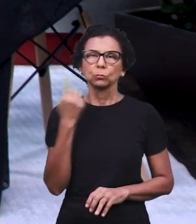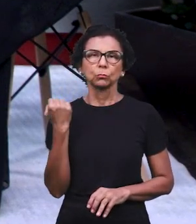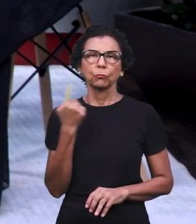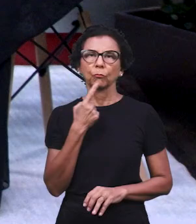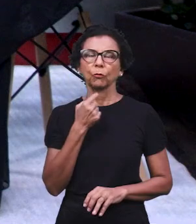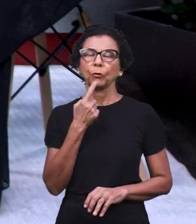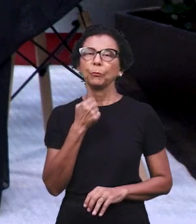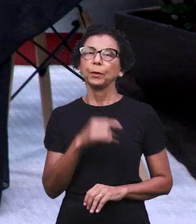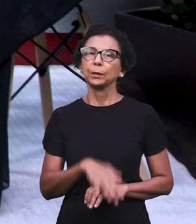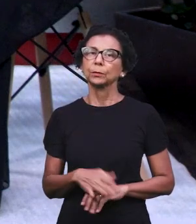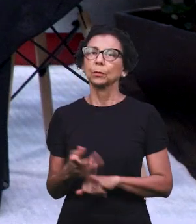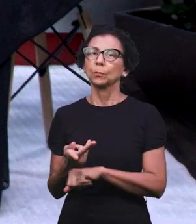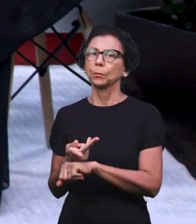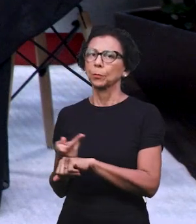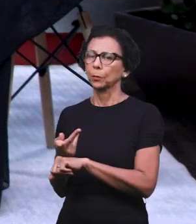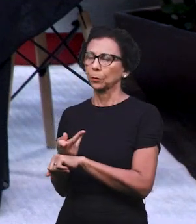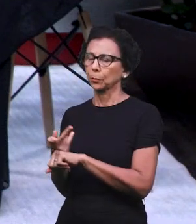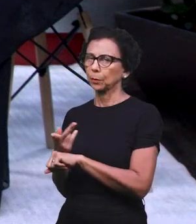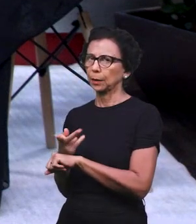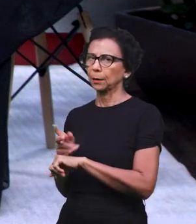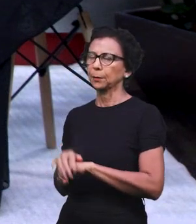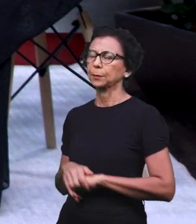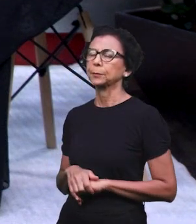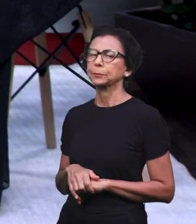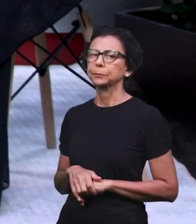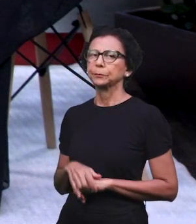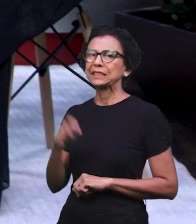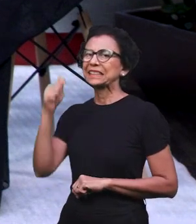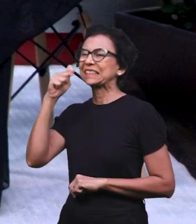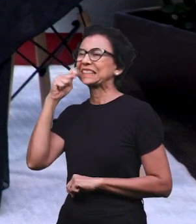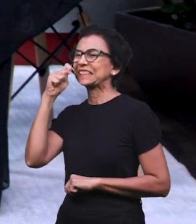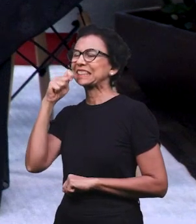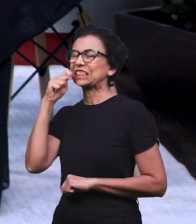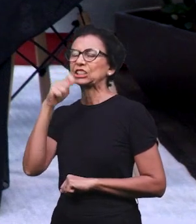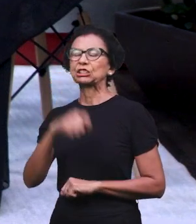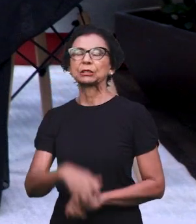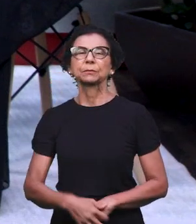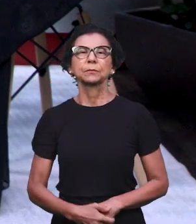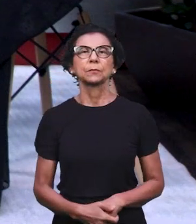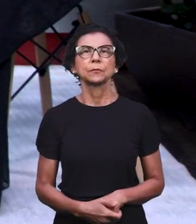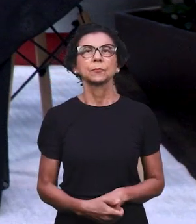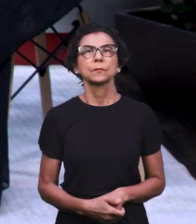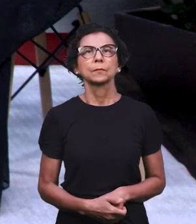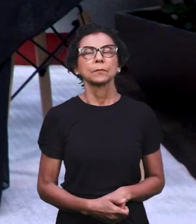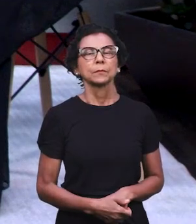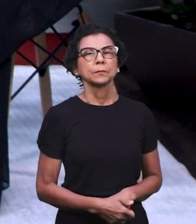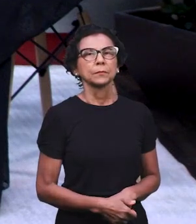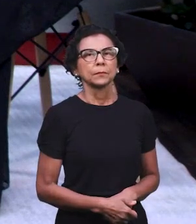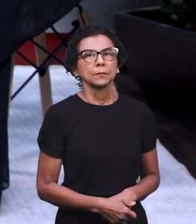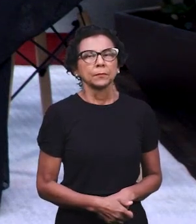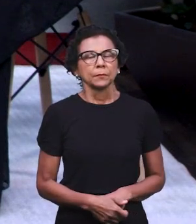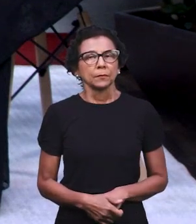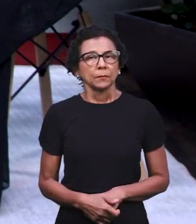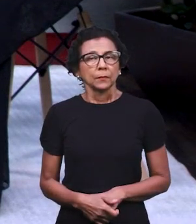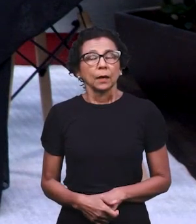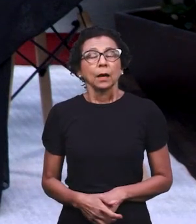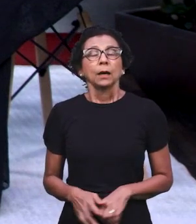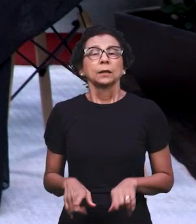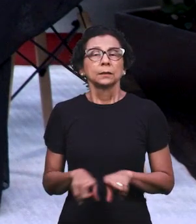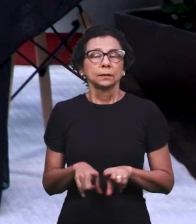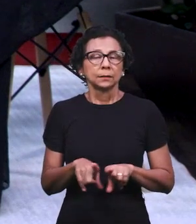André, eu queria dizer também que muitas pessoas, como a doutora falou, têm diabetes, hipertensão, cardiopatia. Essas